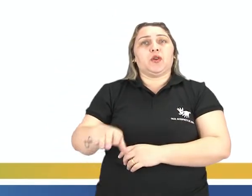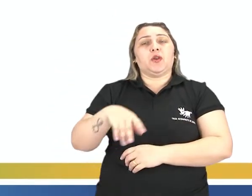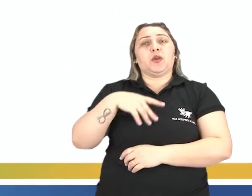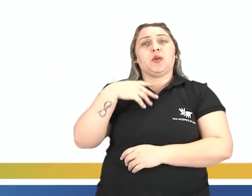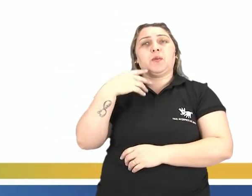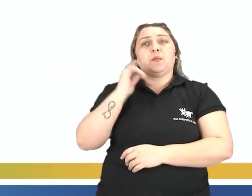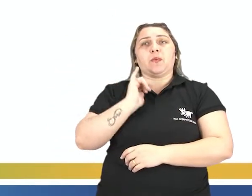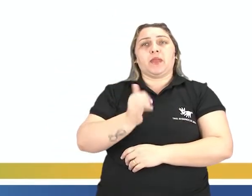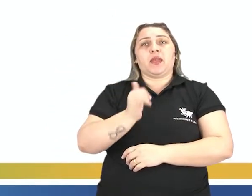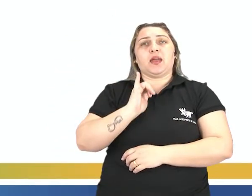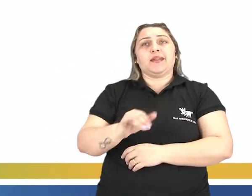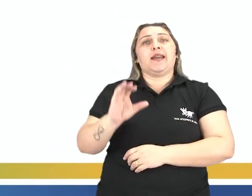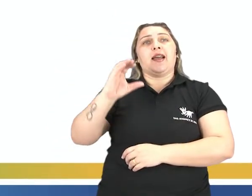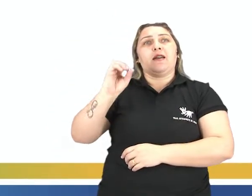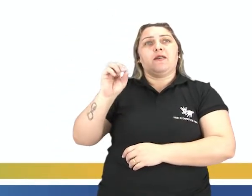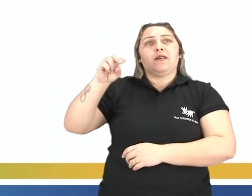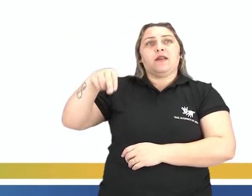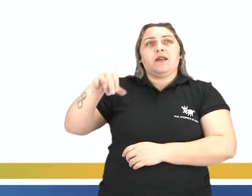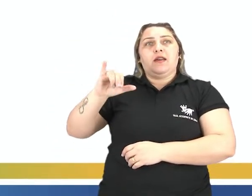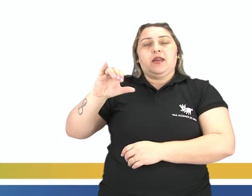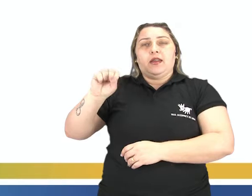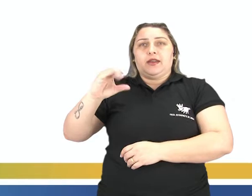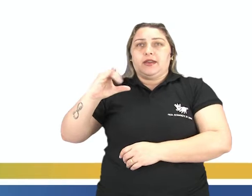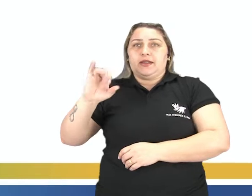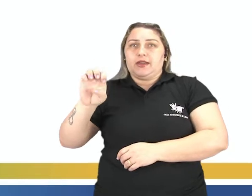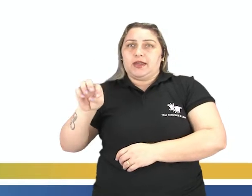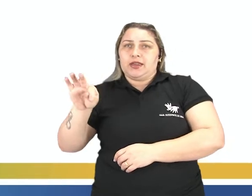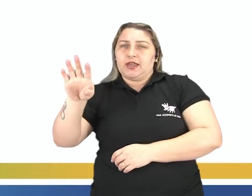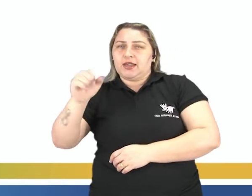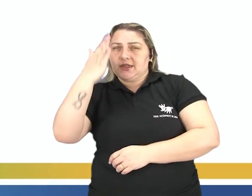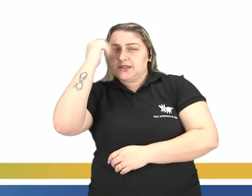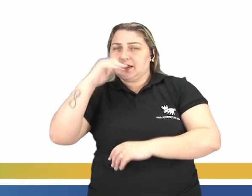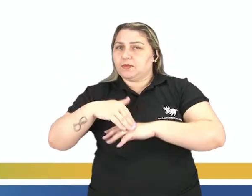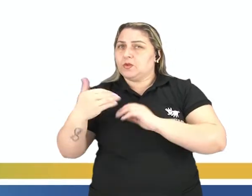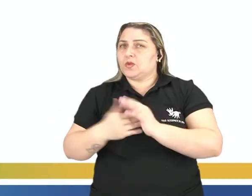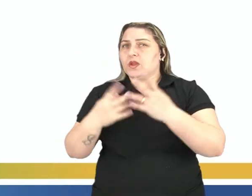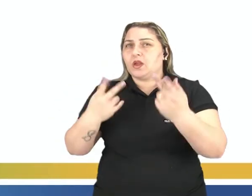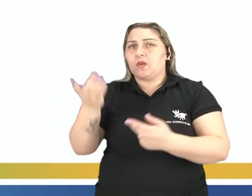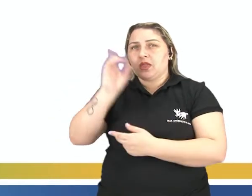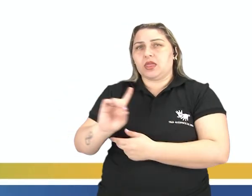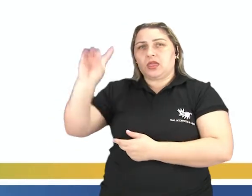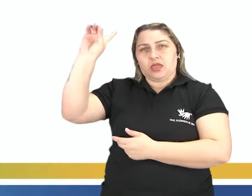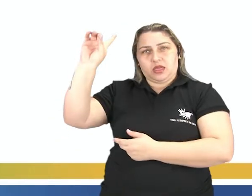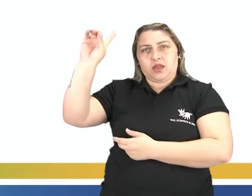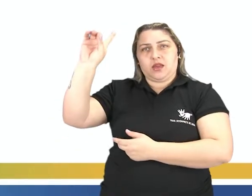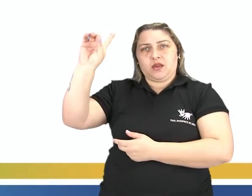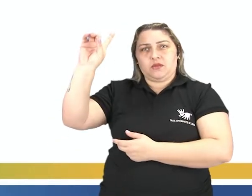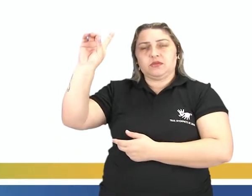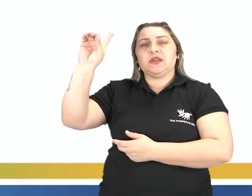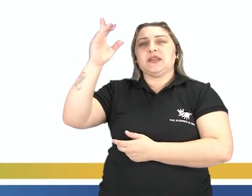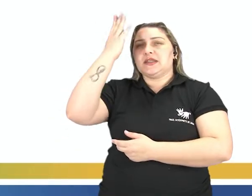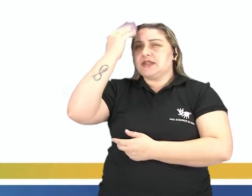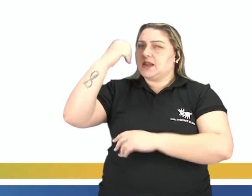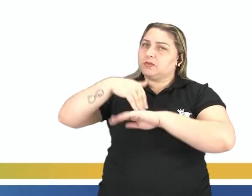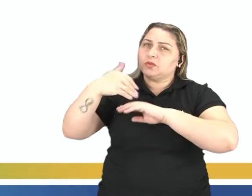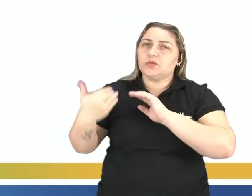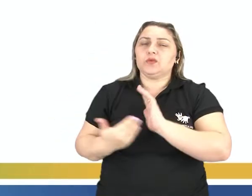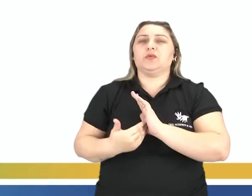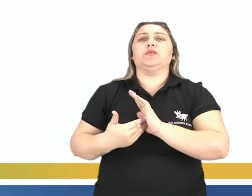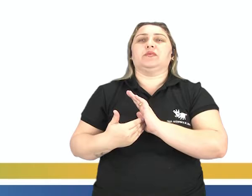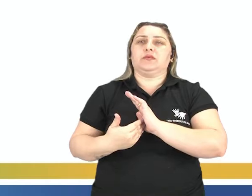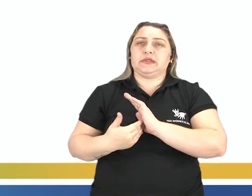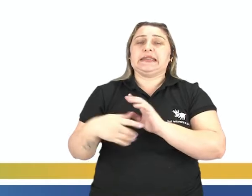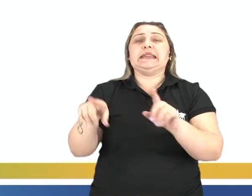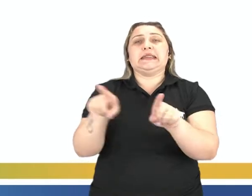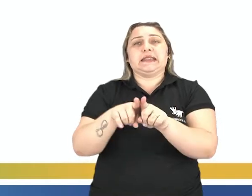se desenvolvendo, tá? E, por último, é o narrador onisciente, que é aquele que sabe tudo, tá? Como Deus,